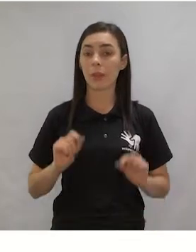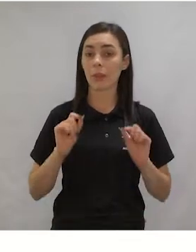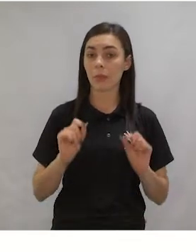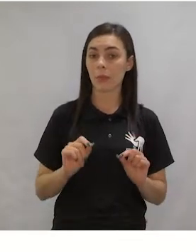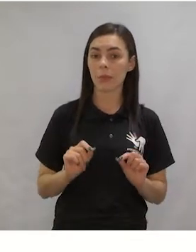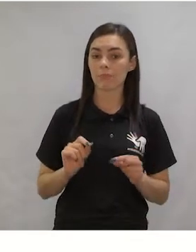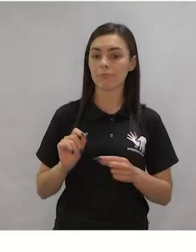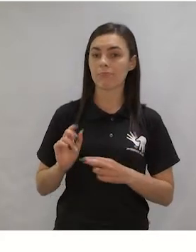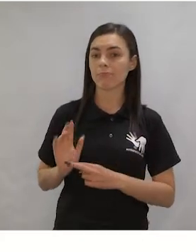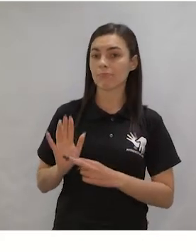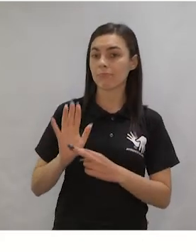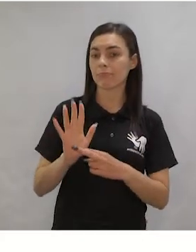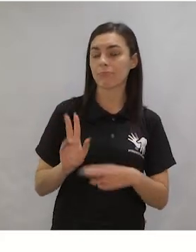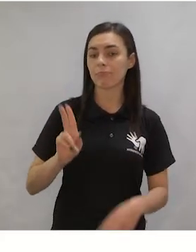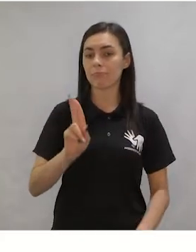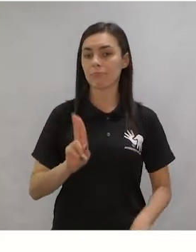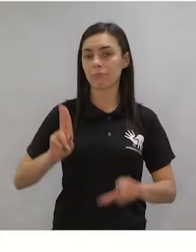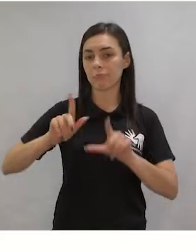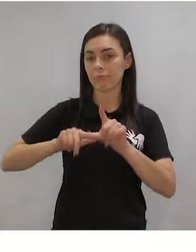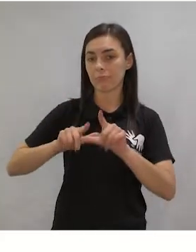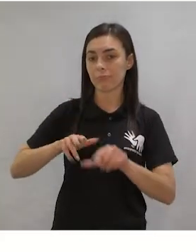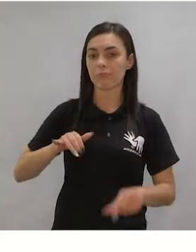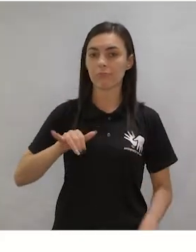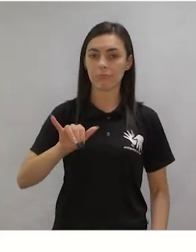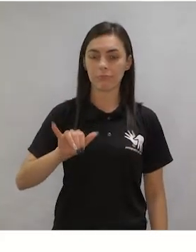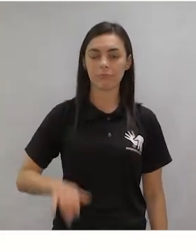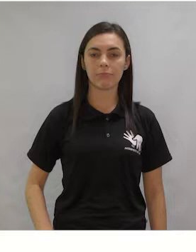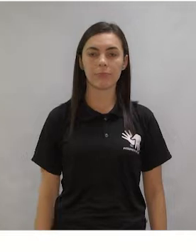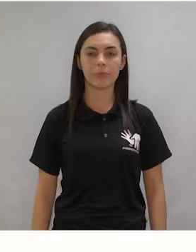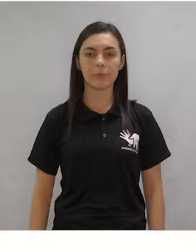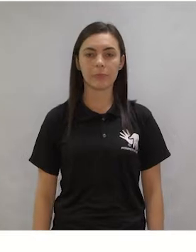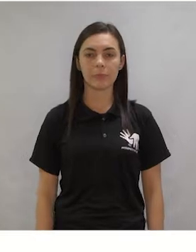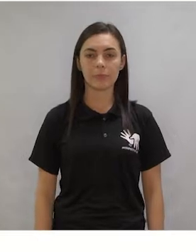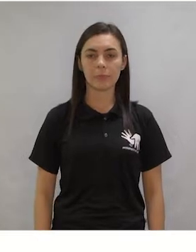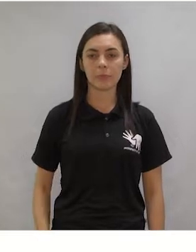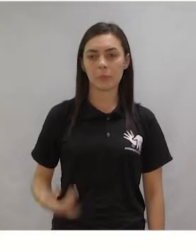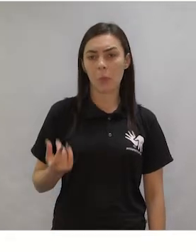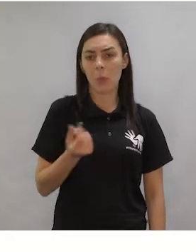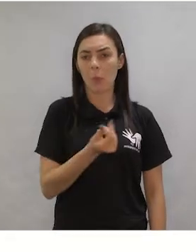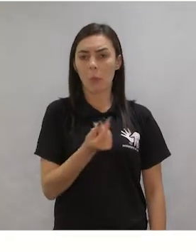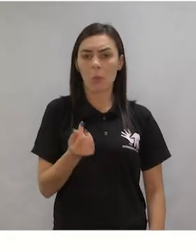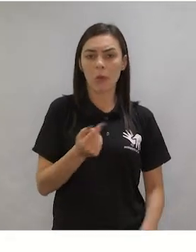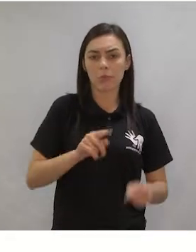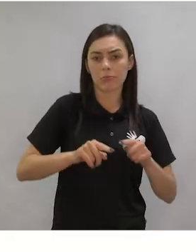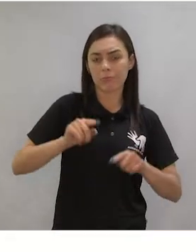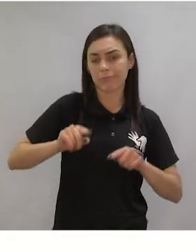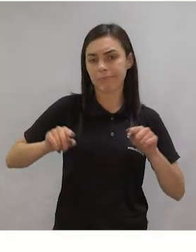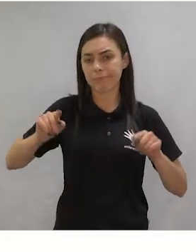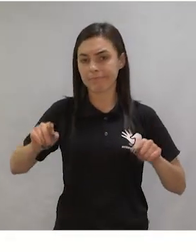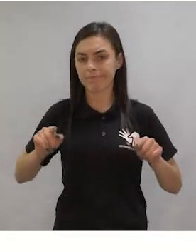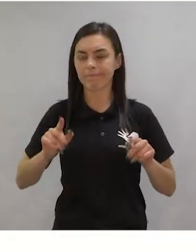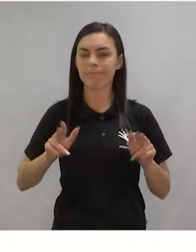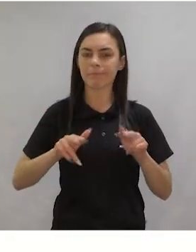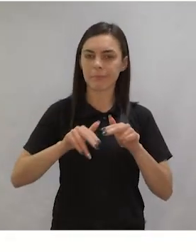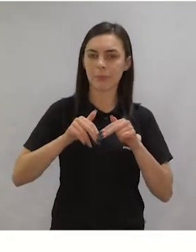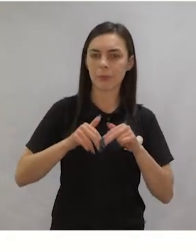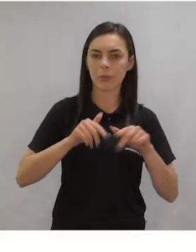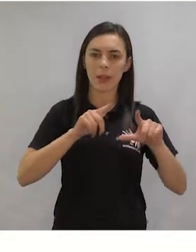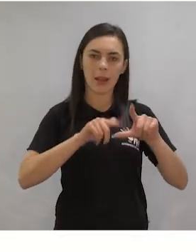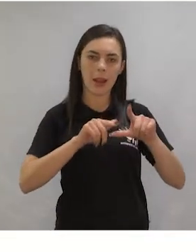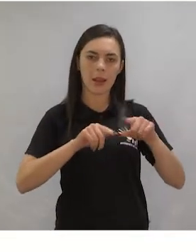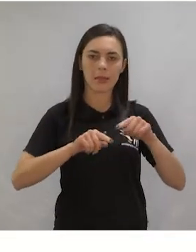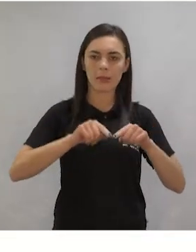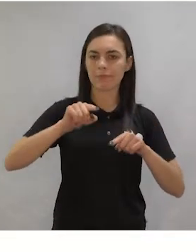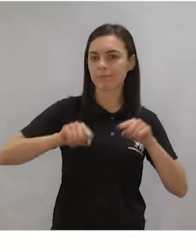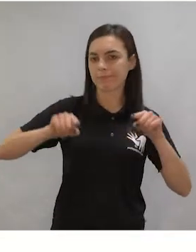eu represento ele pela letra Y. O valor deles pode ser variável. Por isso que a gente diz que as letras